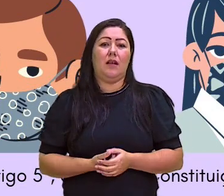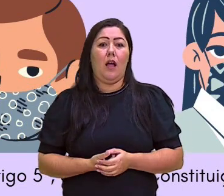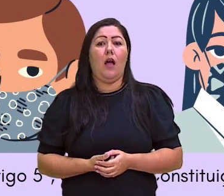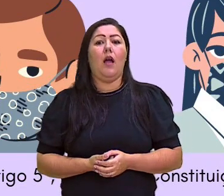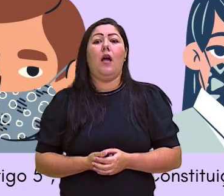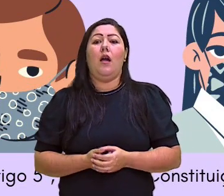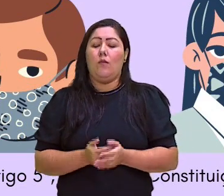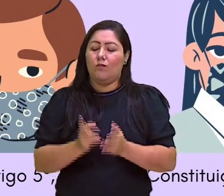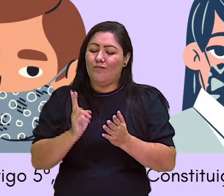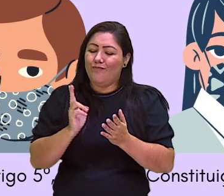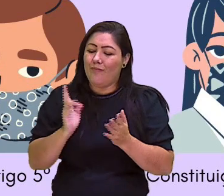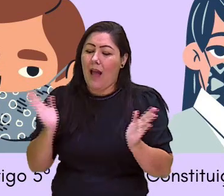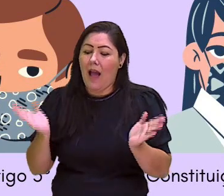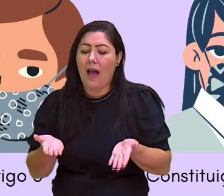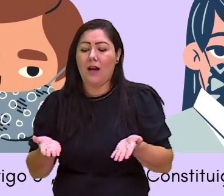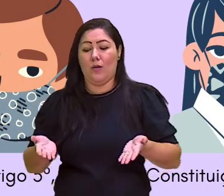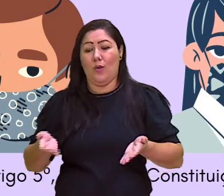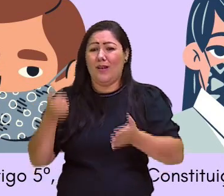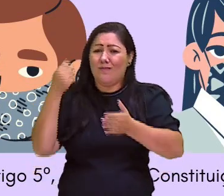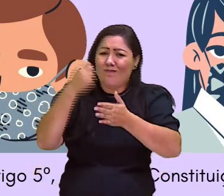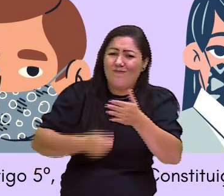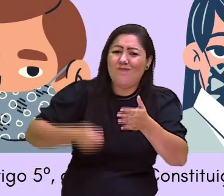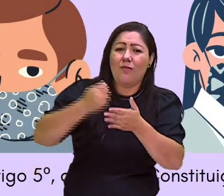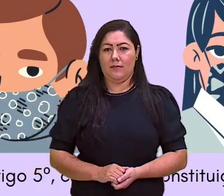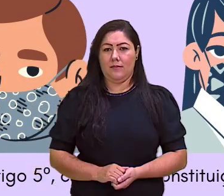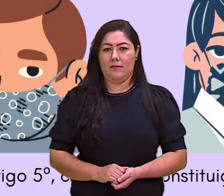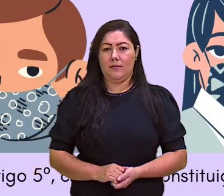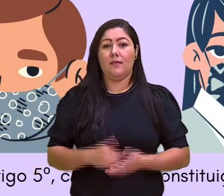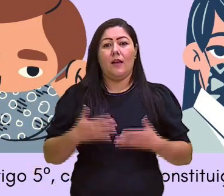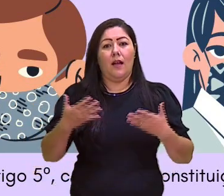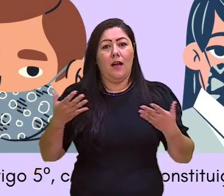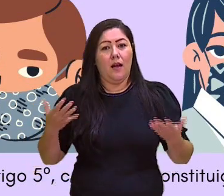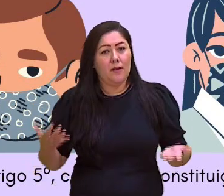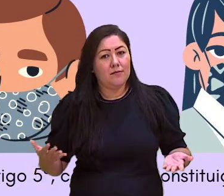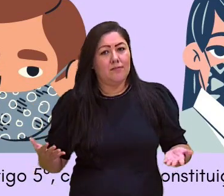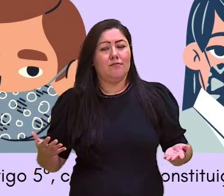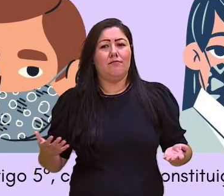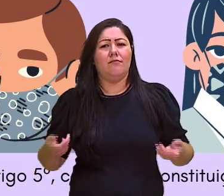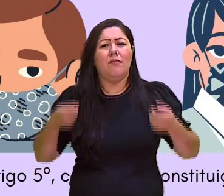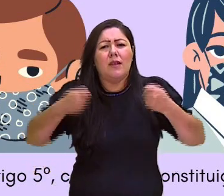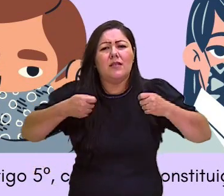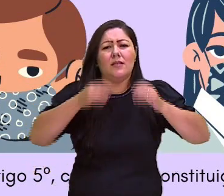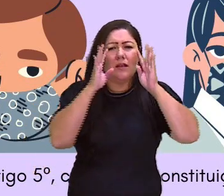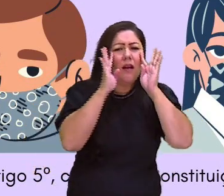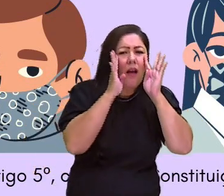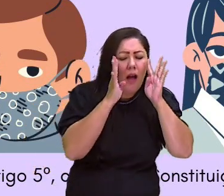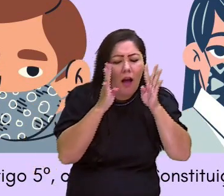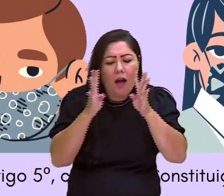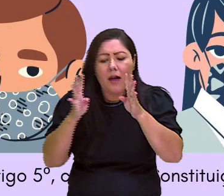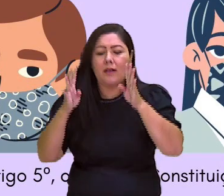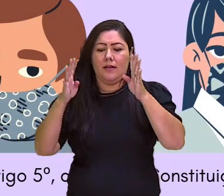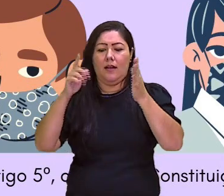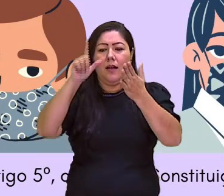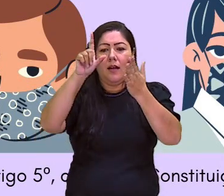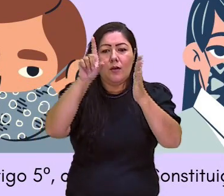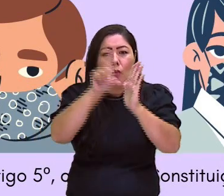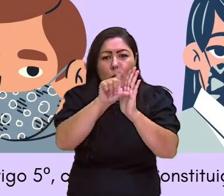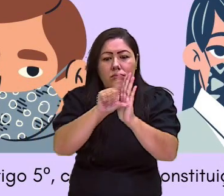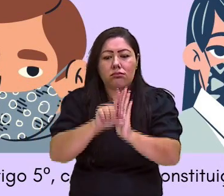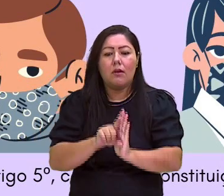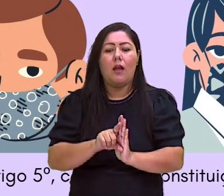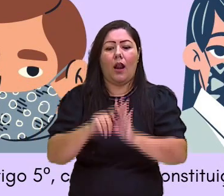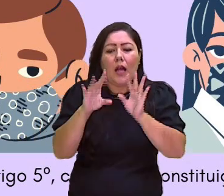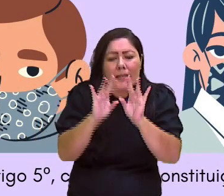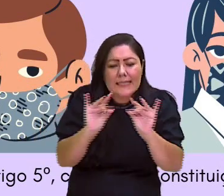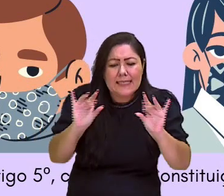lutam para serem reconhecidas novamente. Precisamos nos atentar aos pormenores da lei. Essa